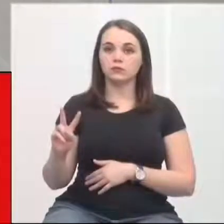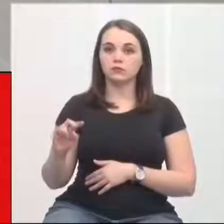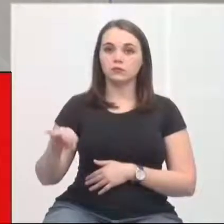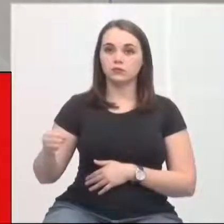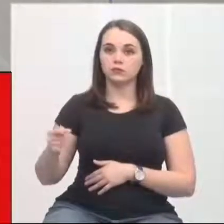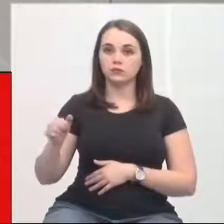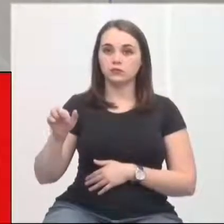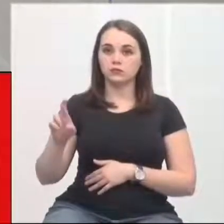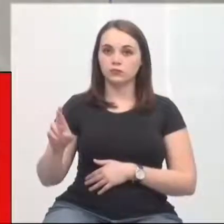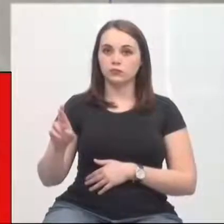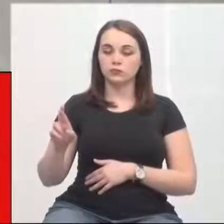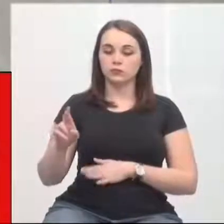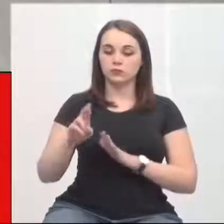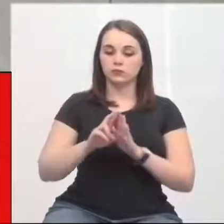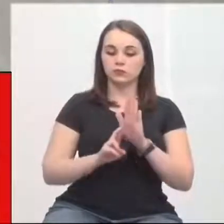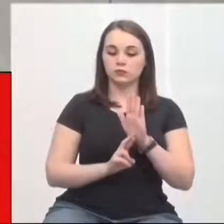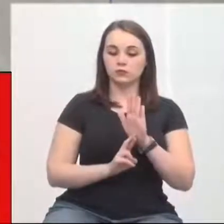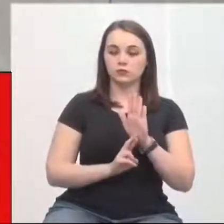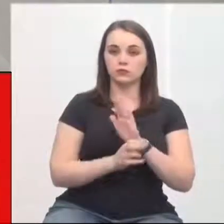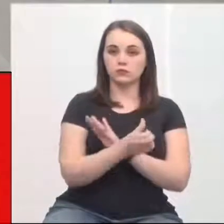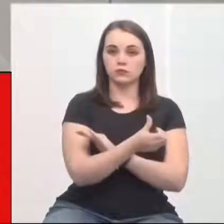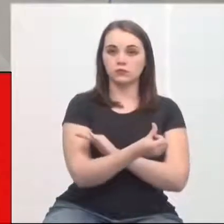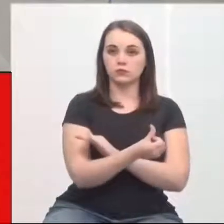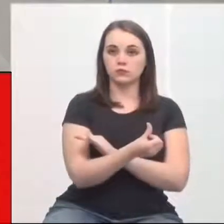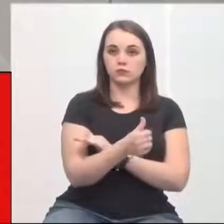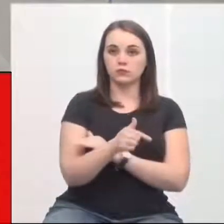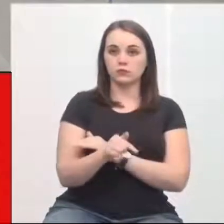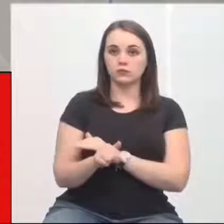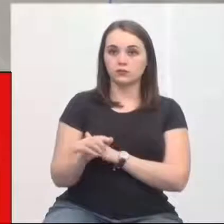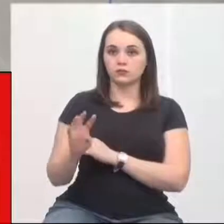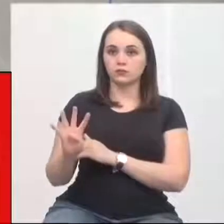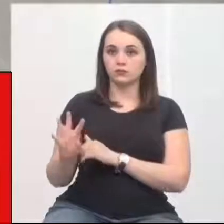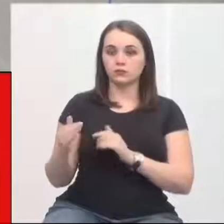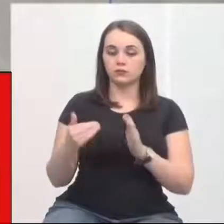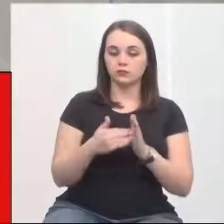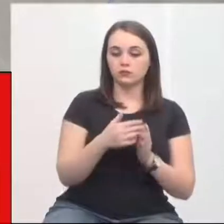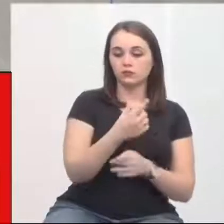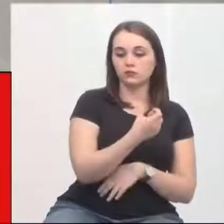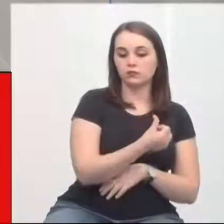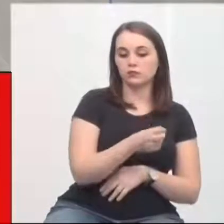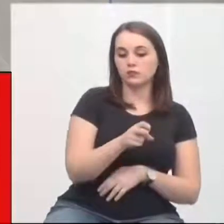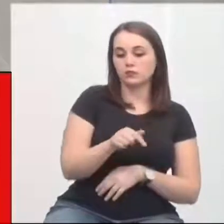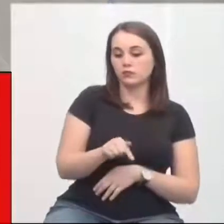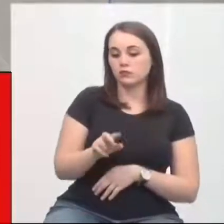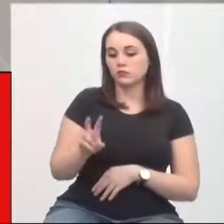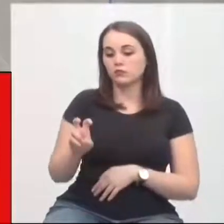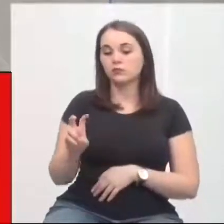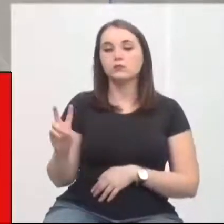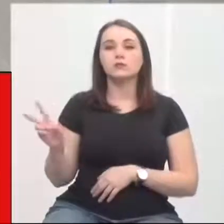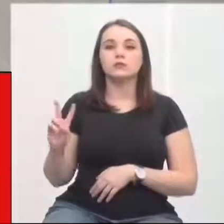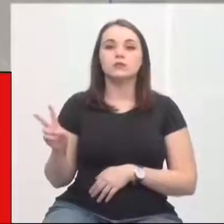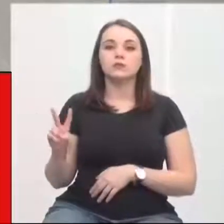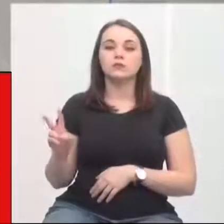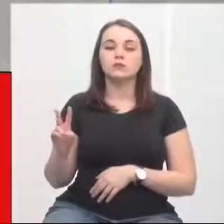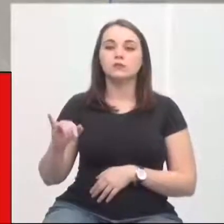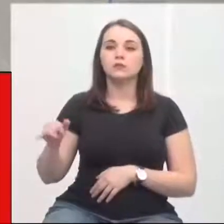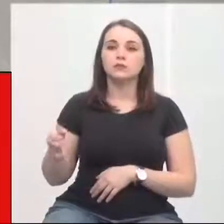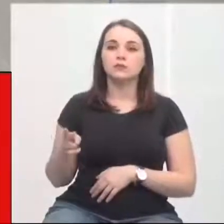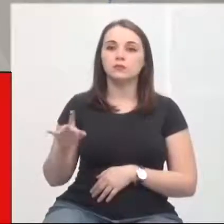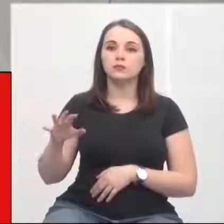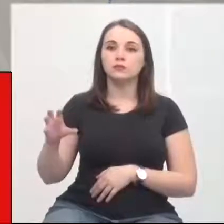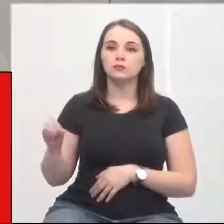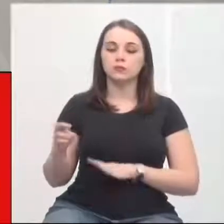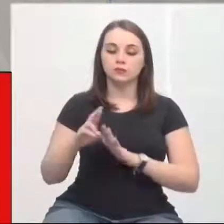Jair Alexandre. Requerimentos 674 e 675/2021, de autoria do vereador Júlio